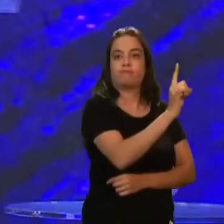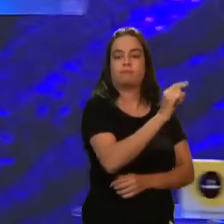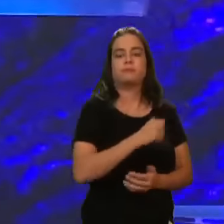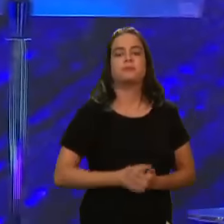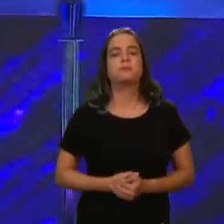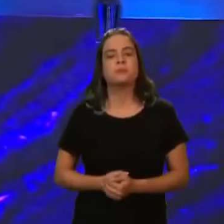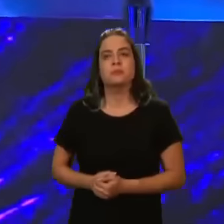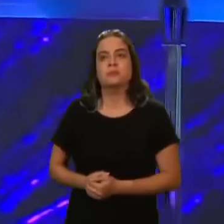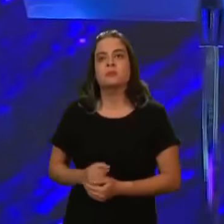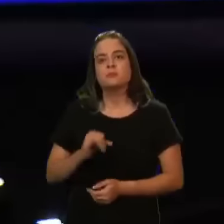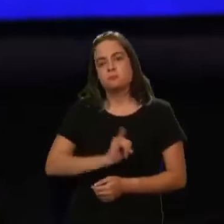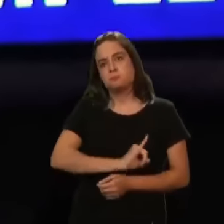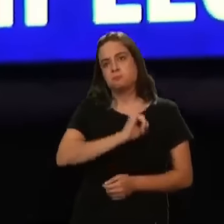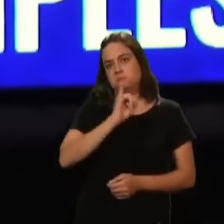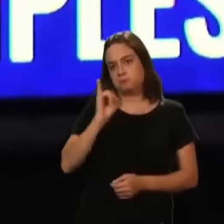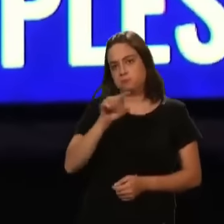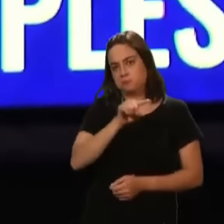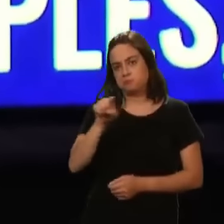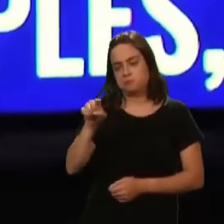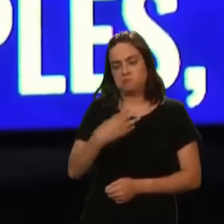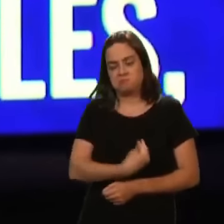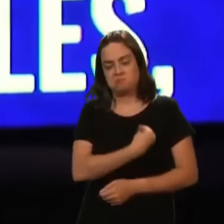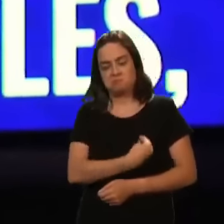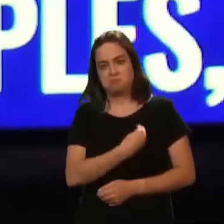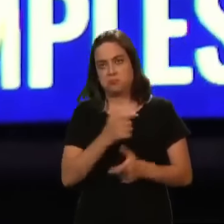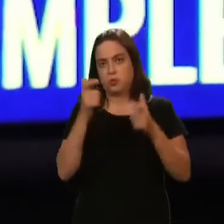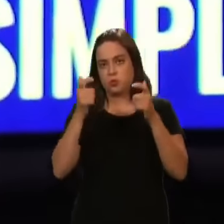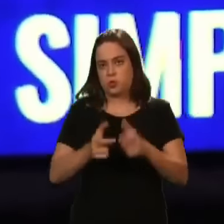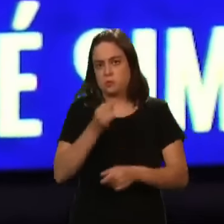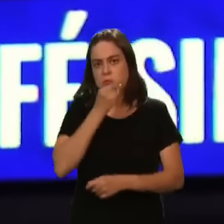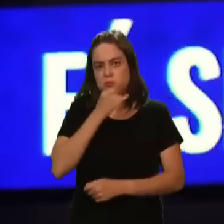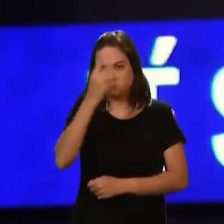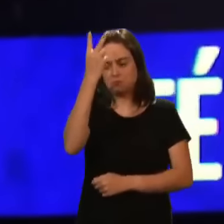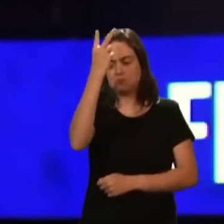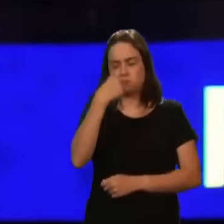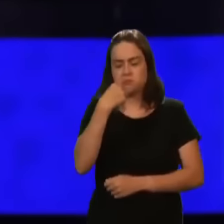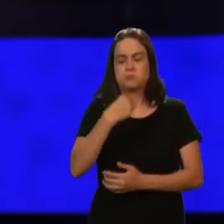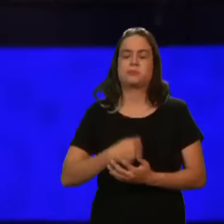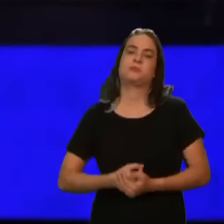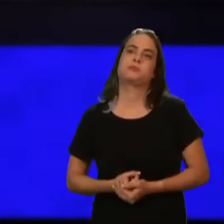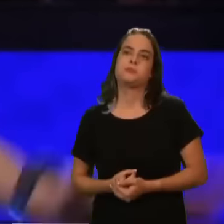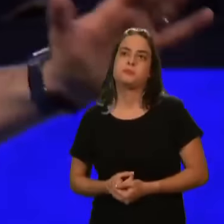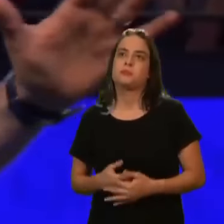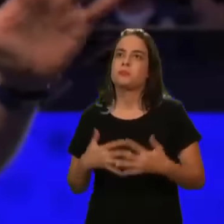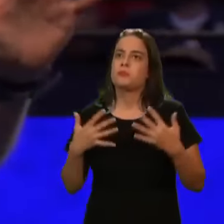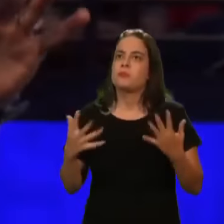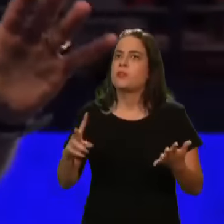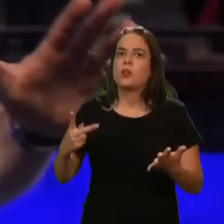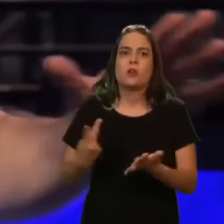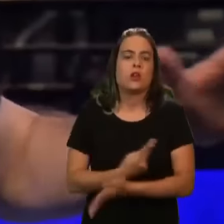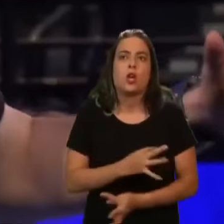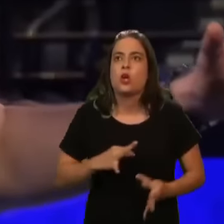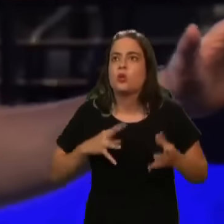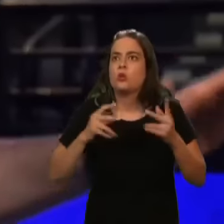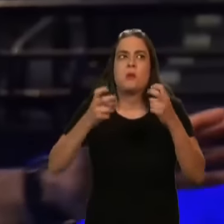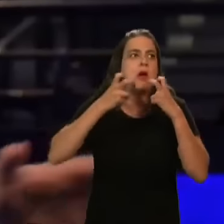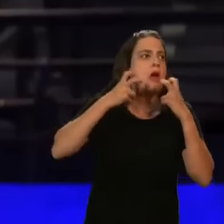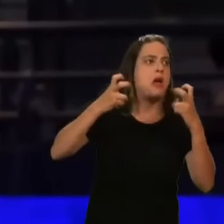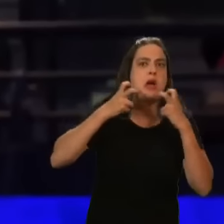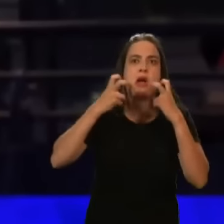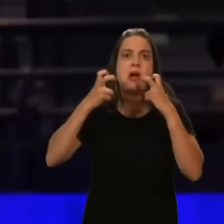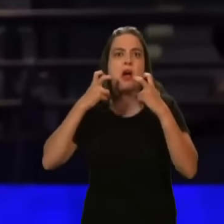Se você está num lugar, você é cego, mas você está num lugar, de repente todo mundo começa a gritar, você fala: o